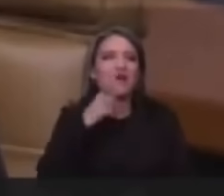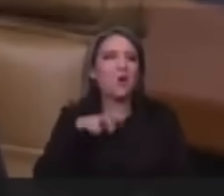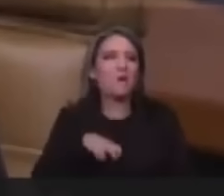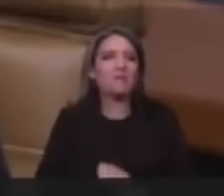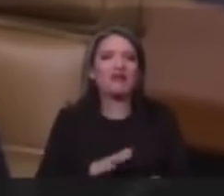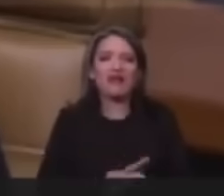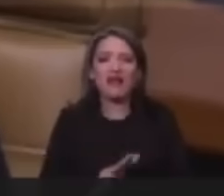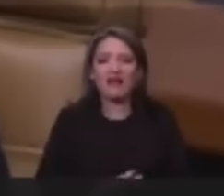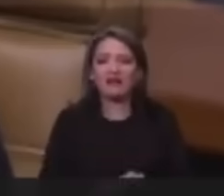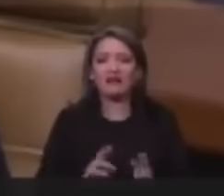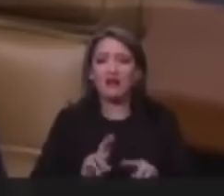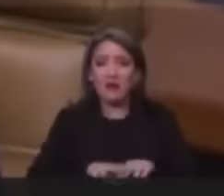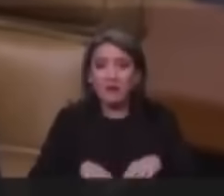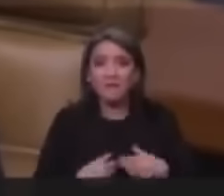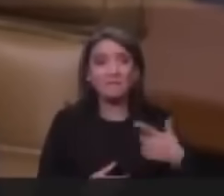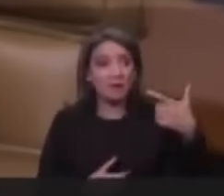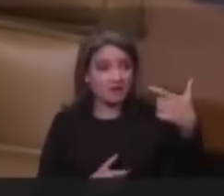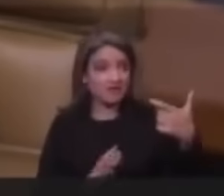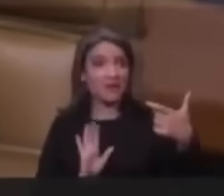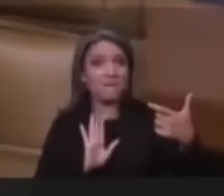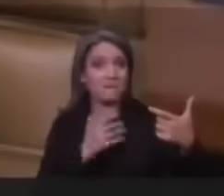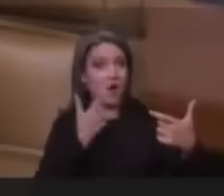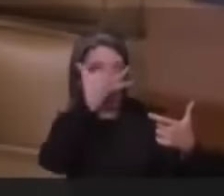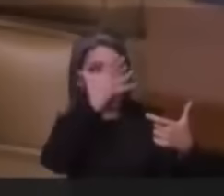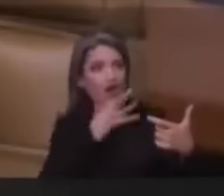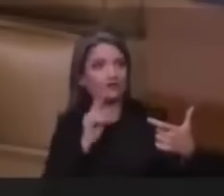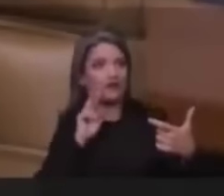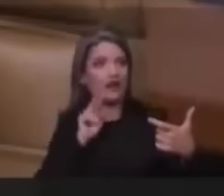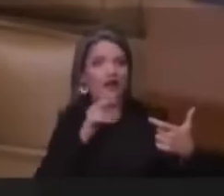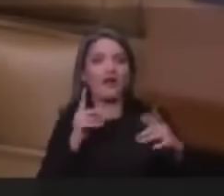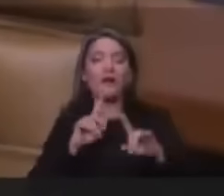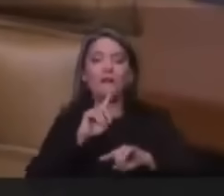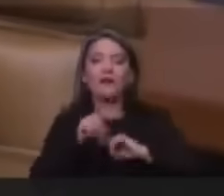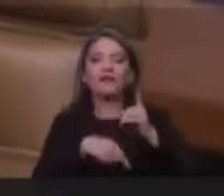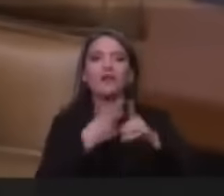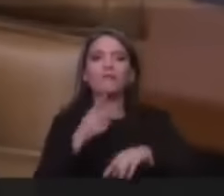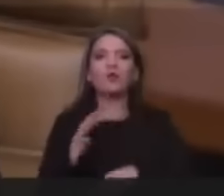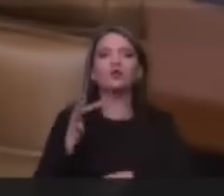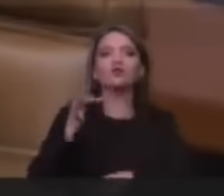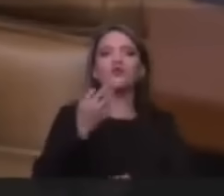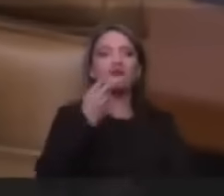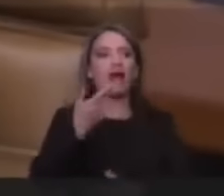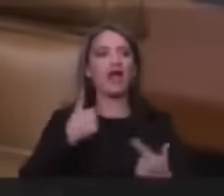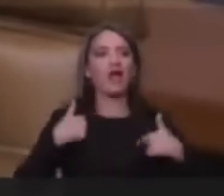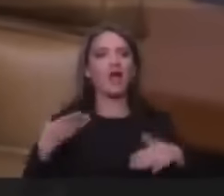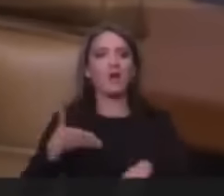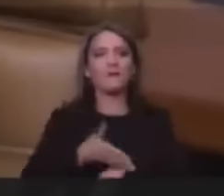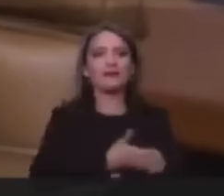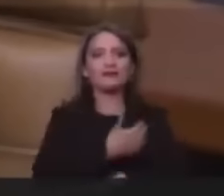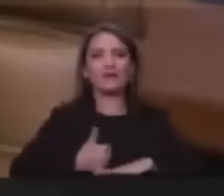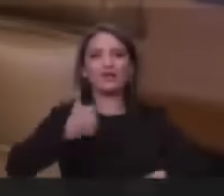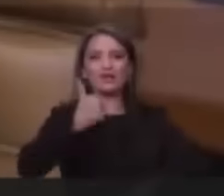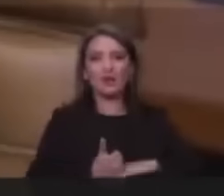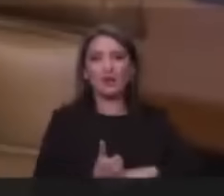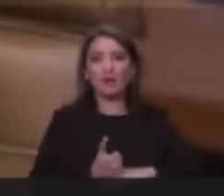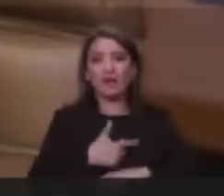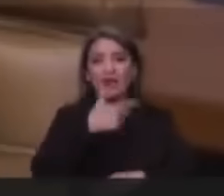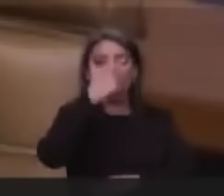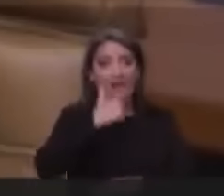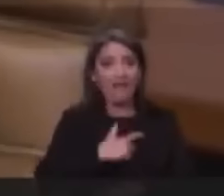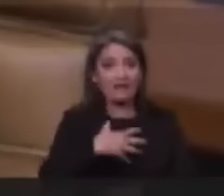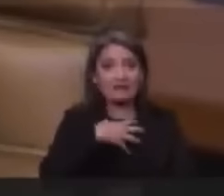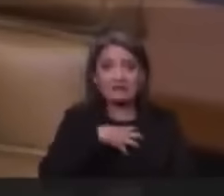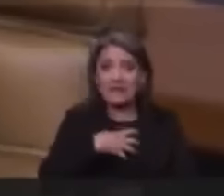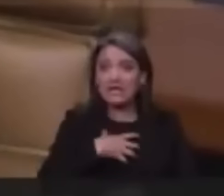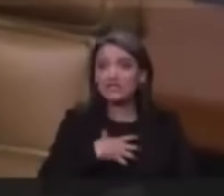filmavam para depois poder dizer que participaram do golpe de estado tinham a certeza de que